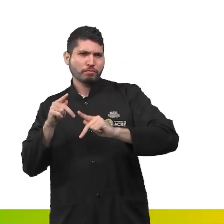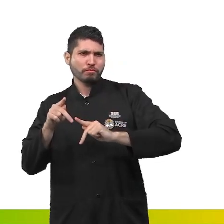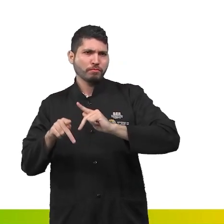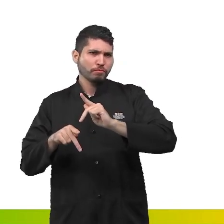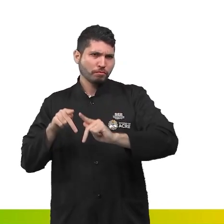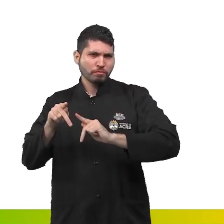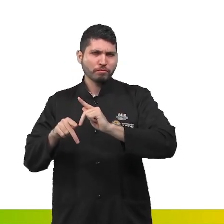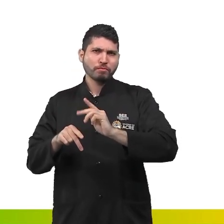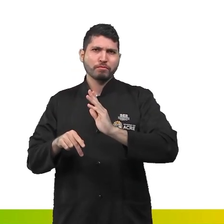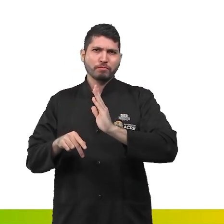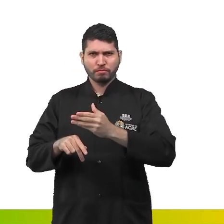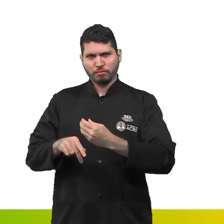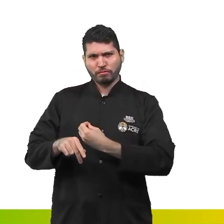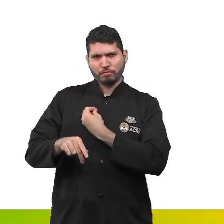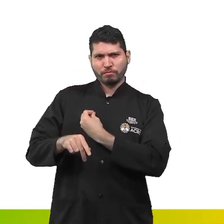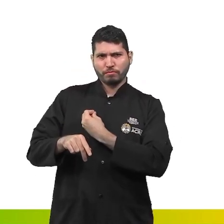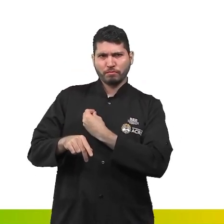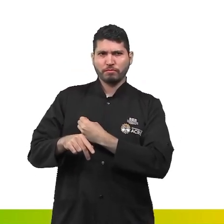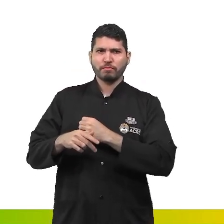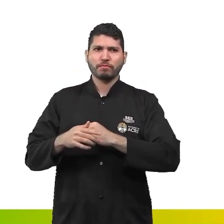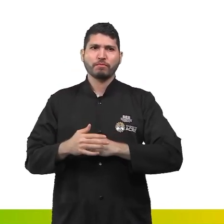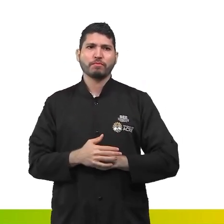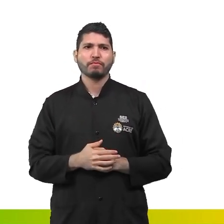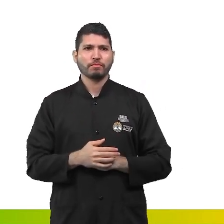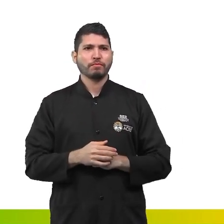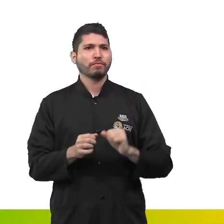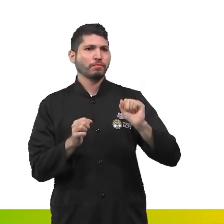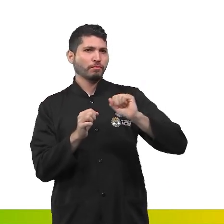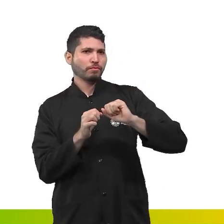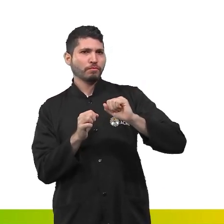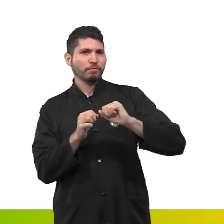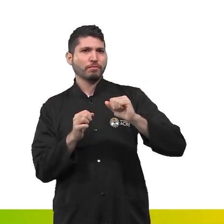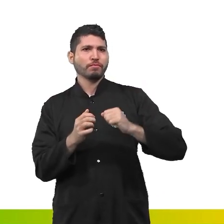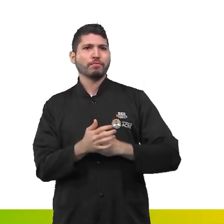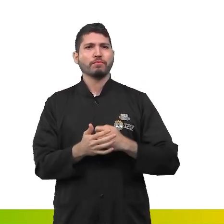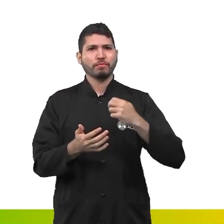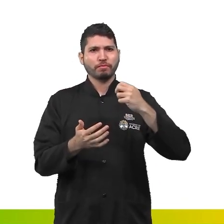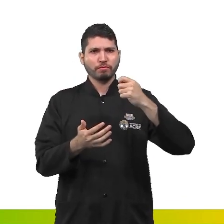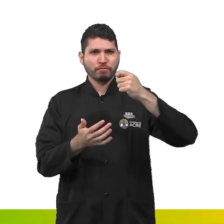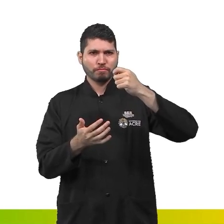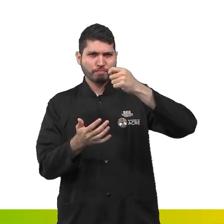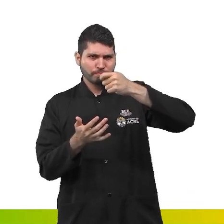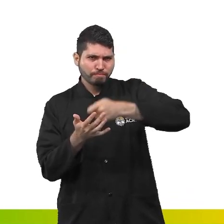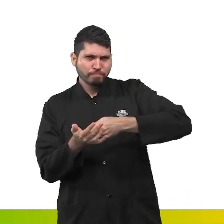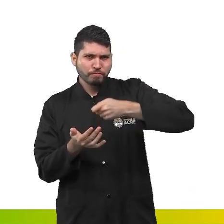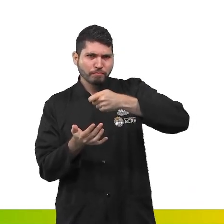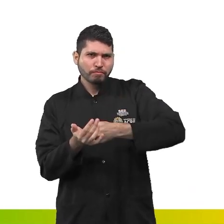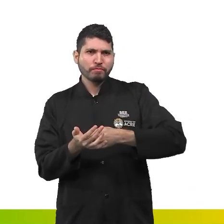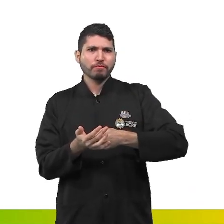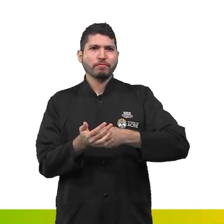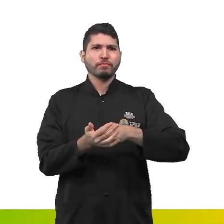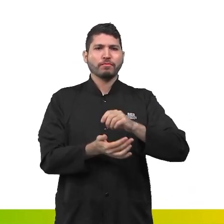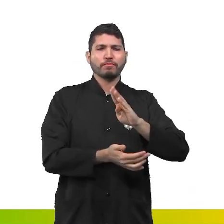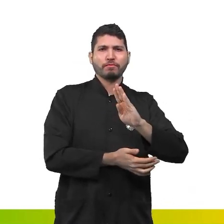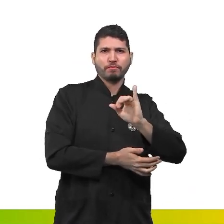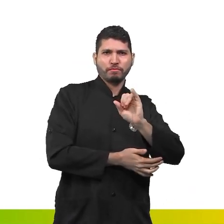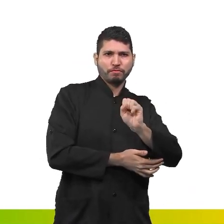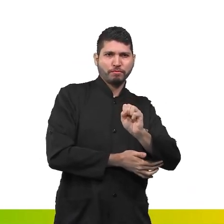foi realizada ardorosamente pelo bispo de Chiapas, cidade